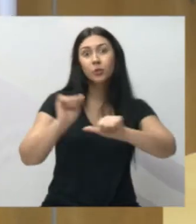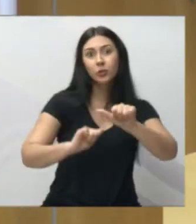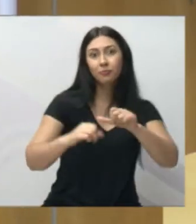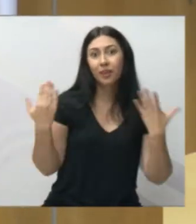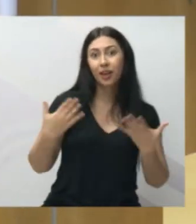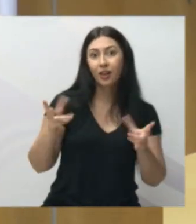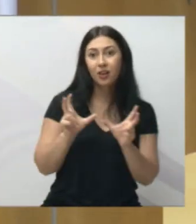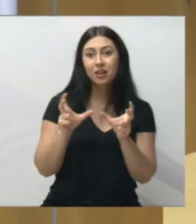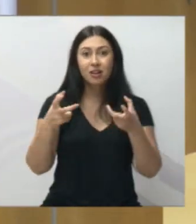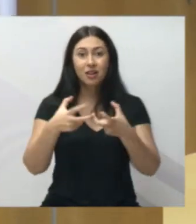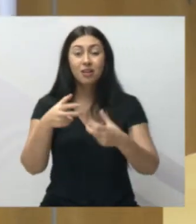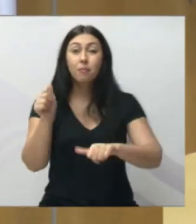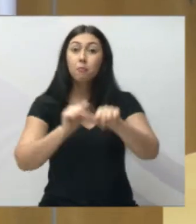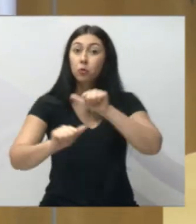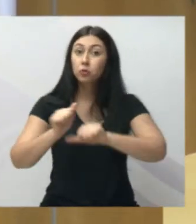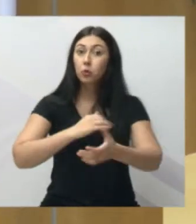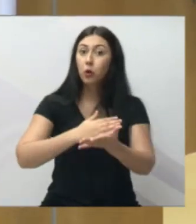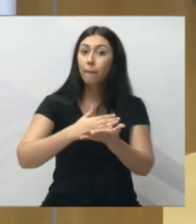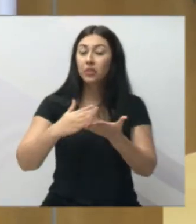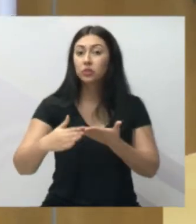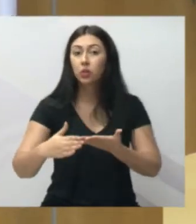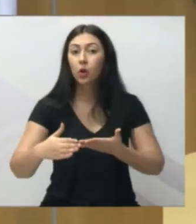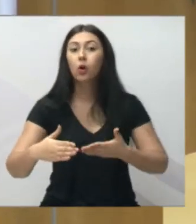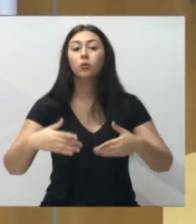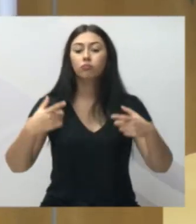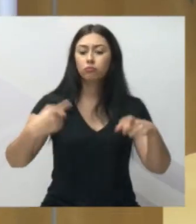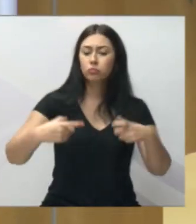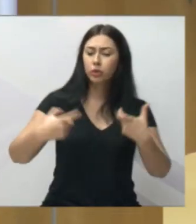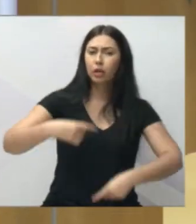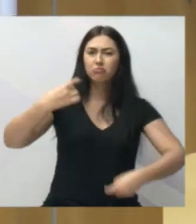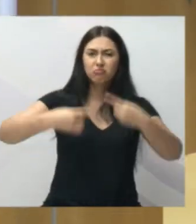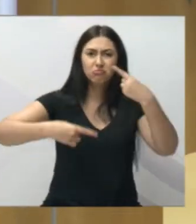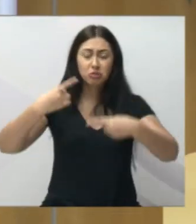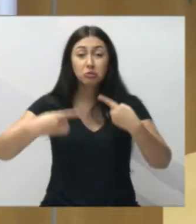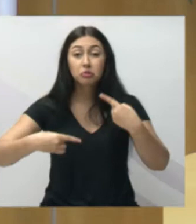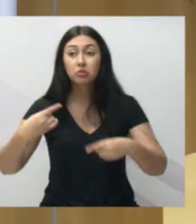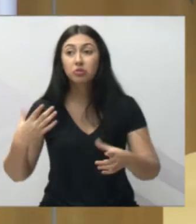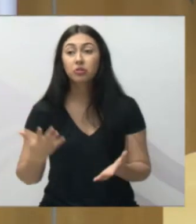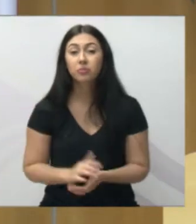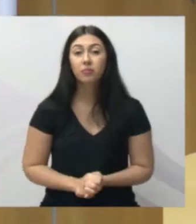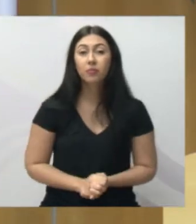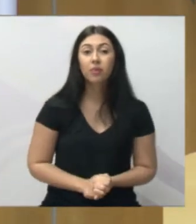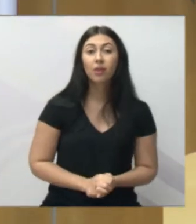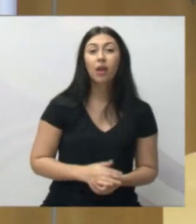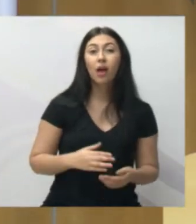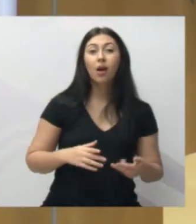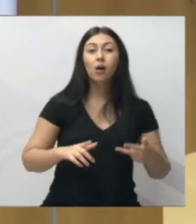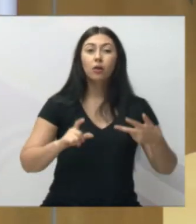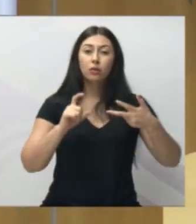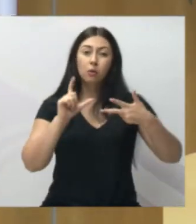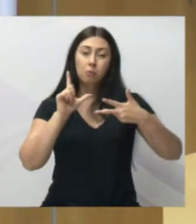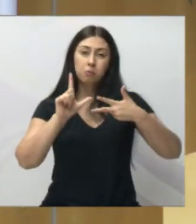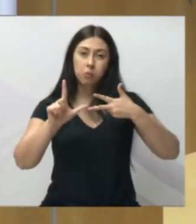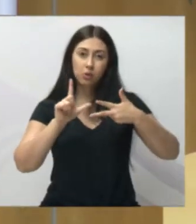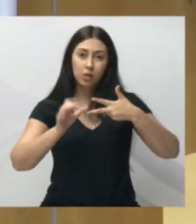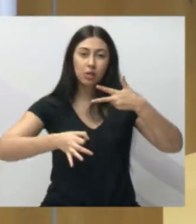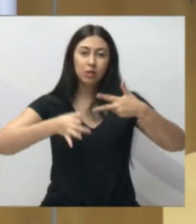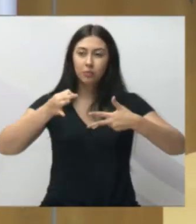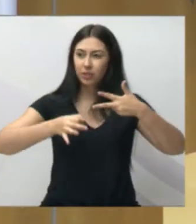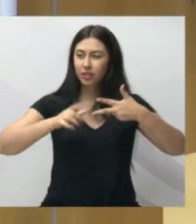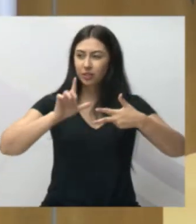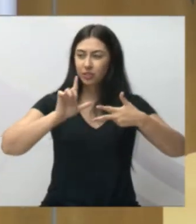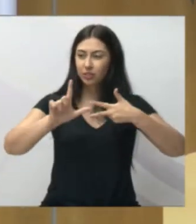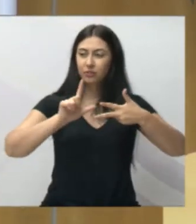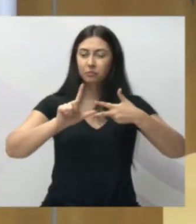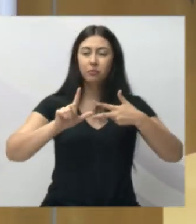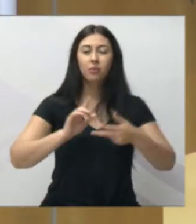a ser uma casa de debates, uma casa de proposituras. E no caso do Poder Legislativo do município, ele tem uma